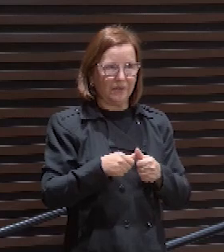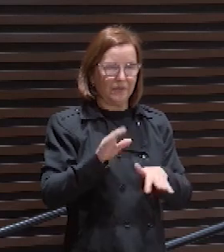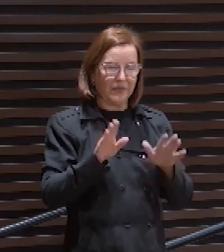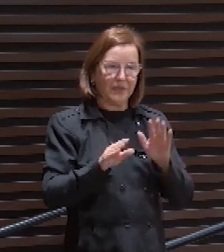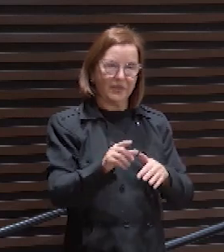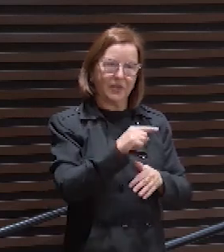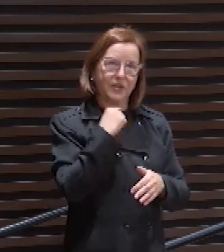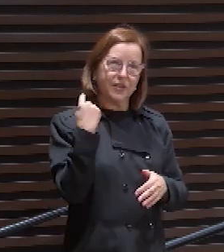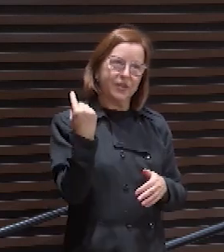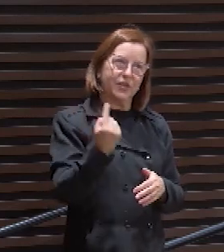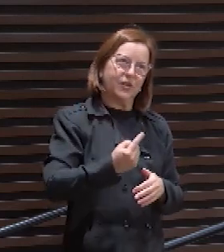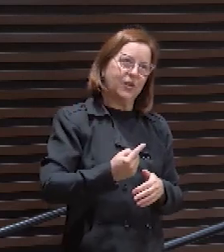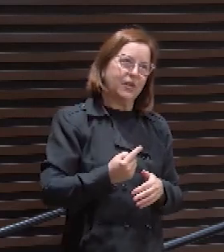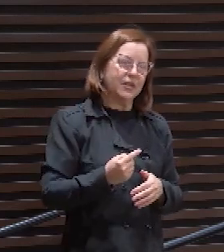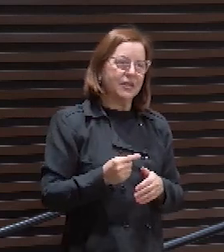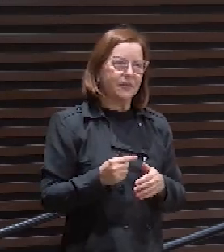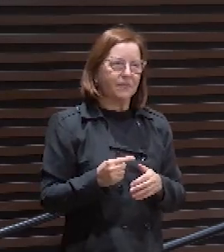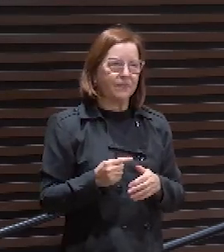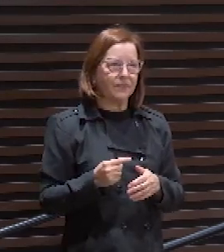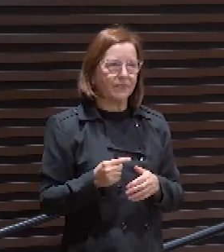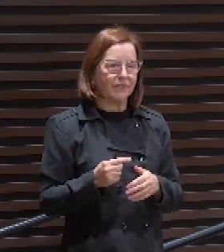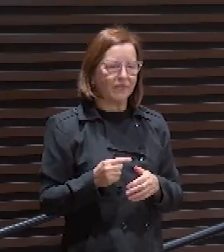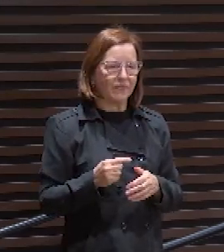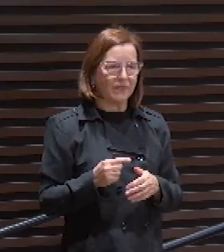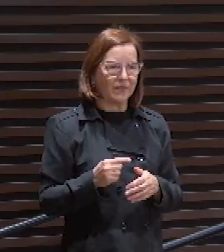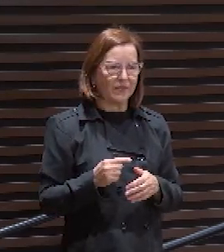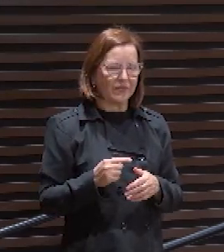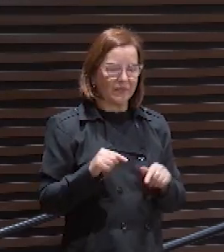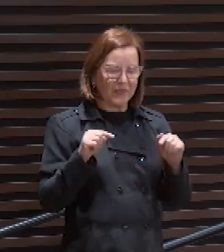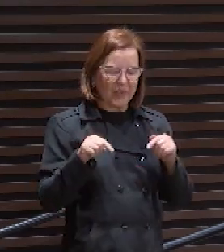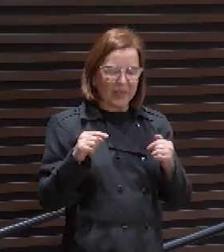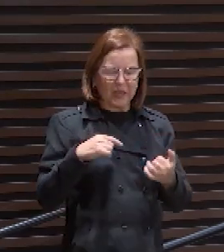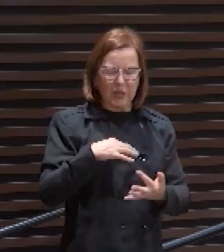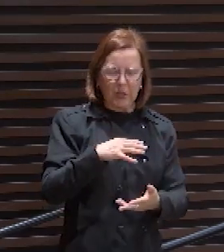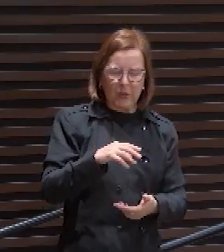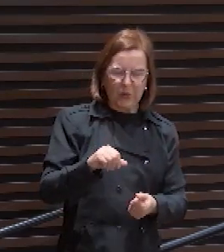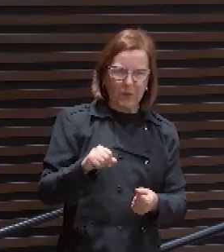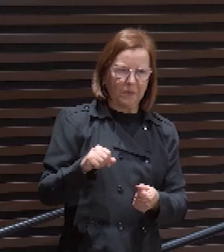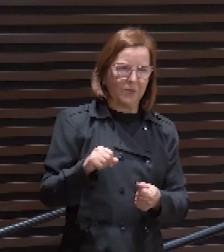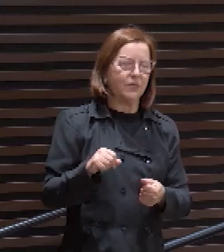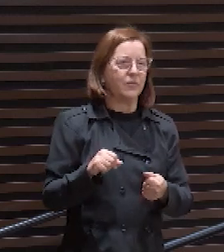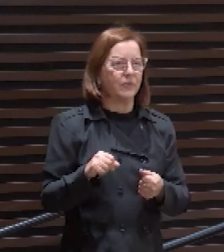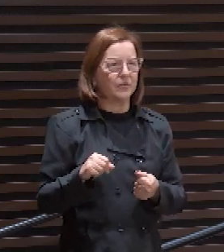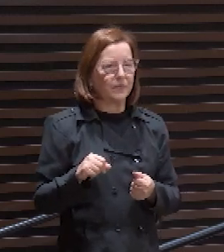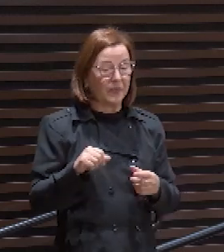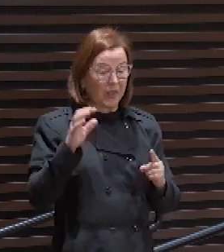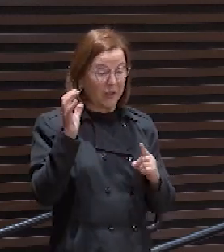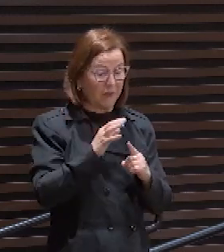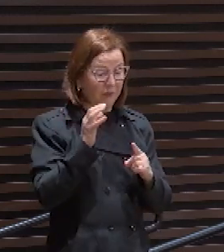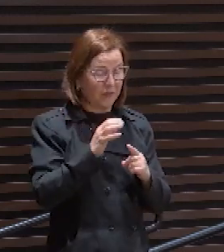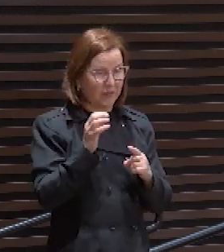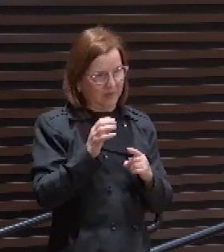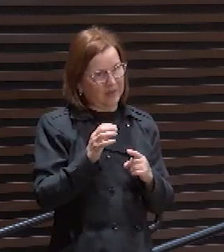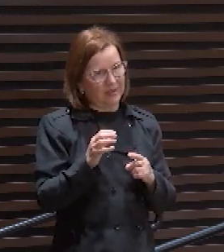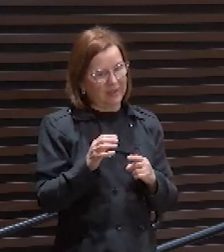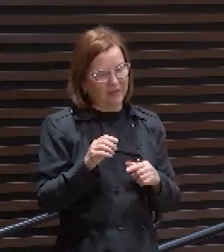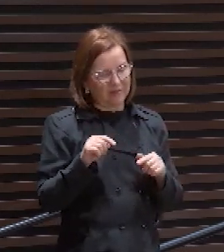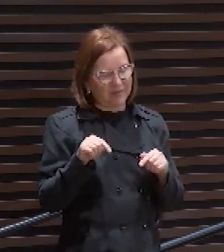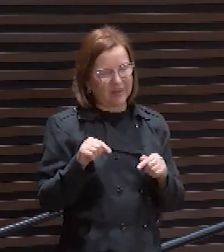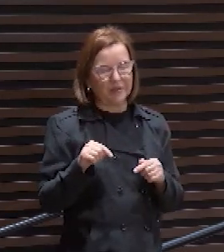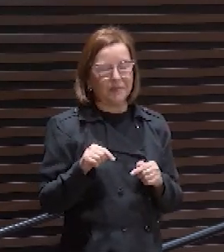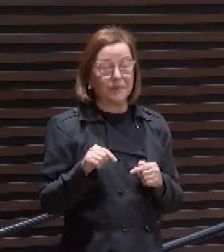nós estamos imersos nesse mundo totalmente mundano no aspecto negativo, e nós somos mais influenciados do que nós influenciamos, a